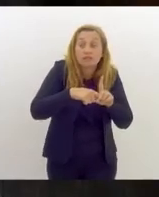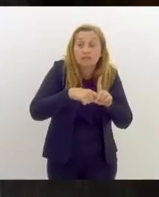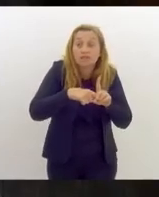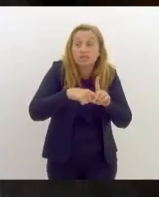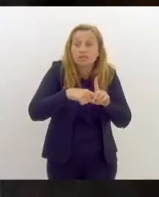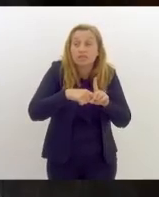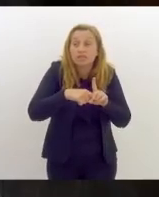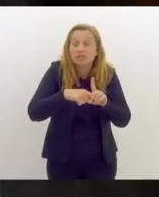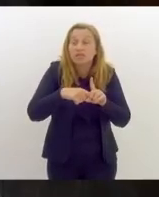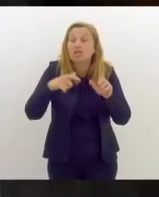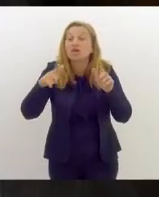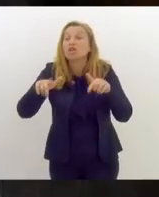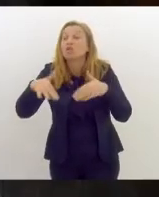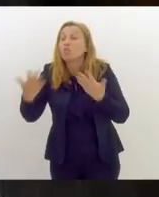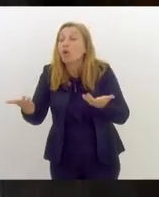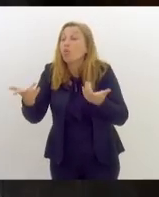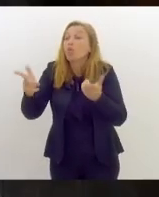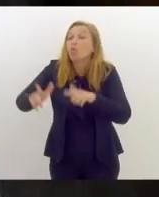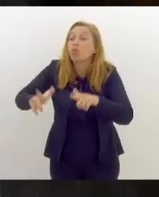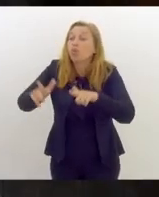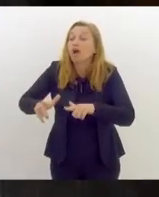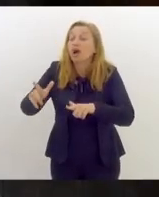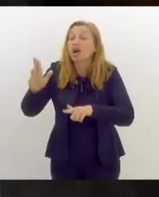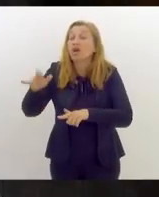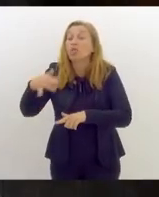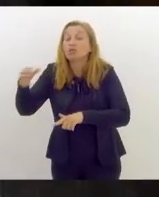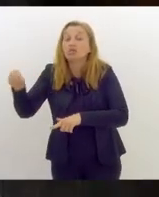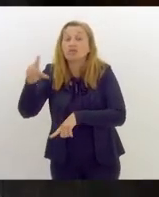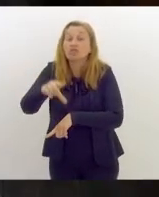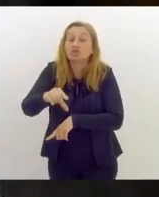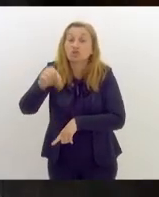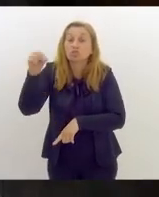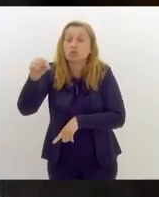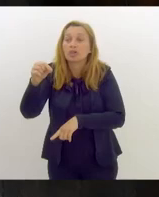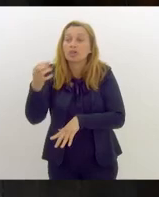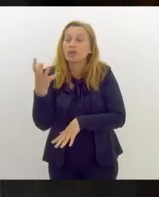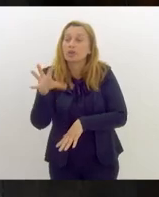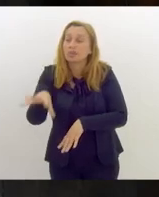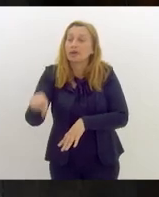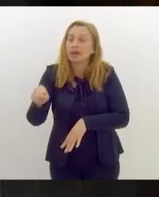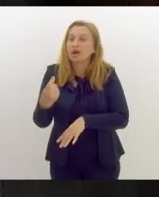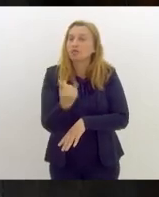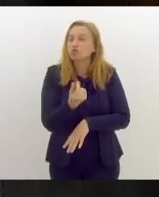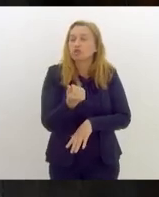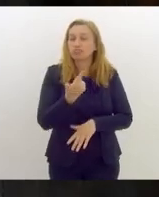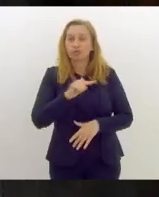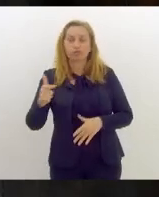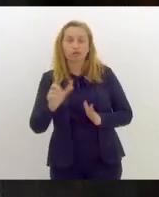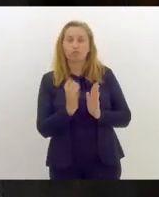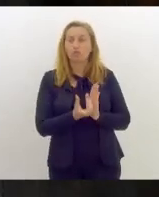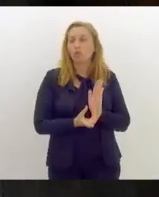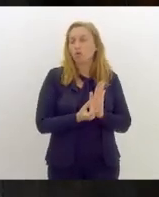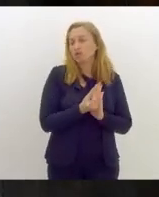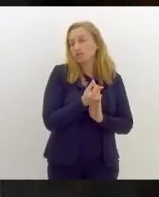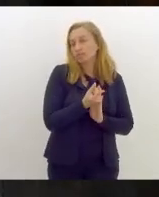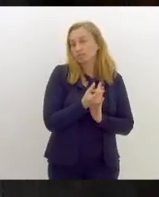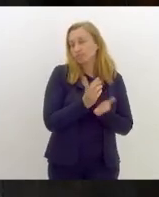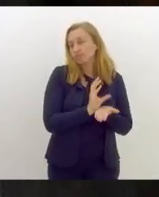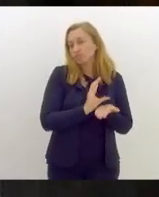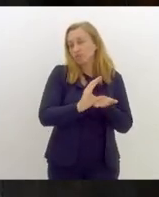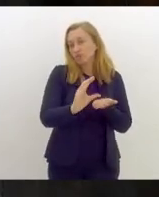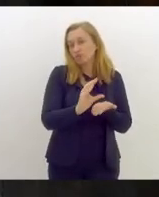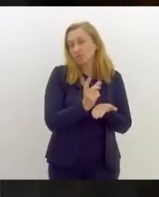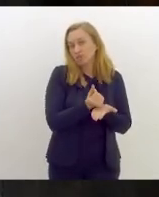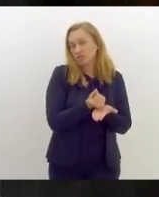união vai tirar o dinheiro porque também não tem previsão no orçamento para 2023 e ninguém tá discutindo